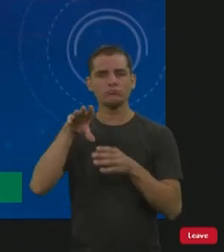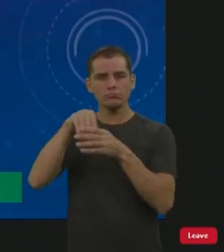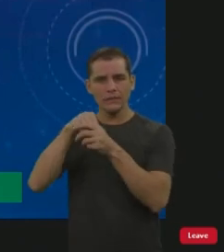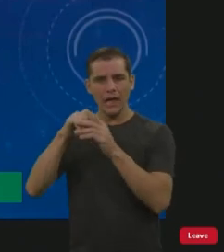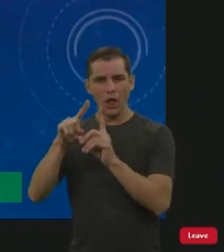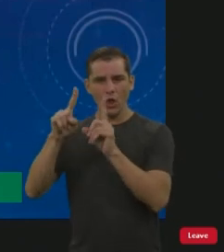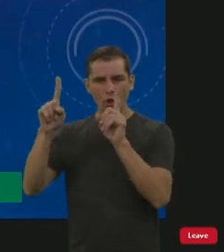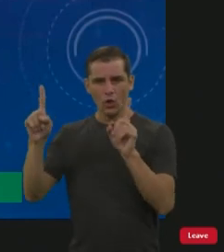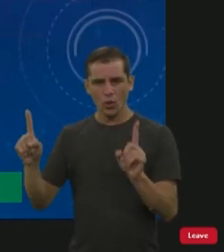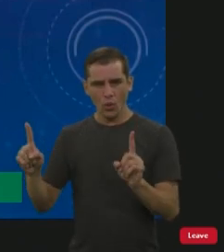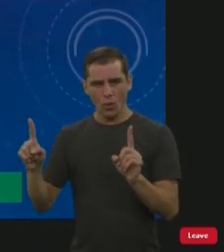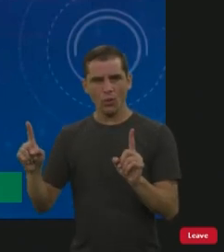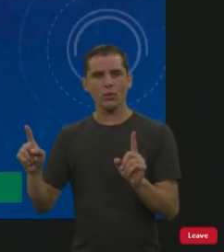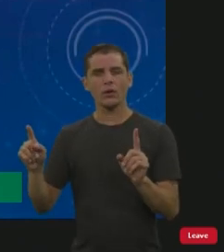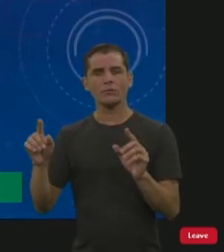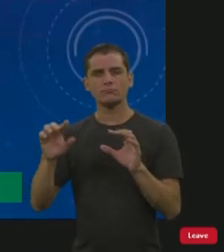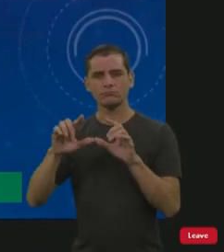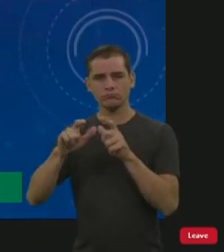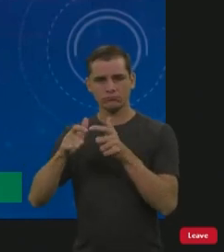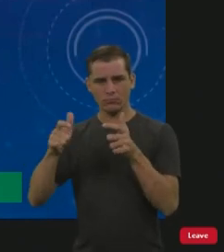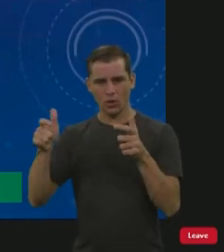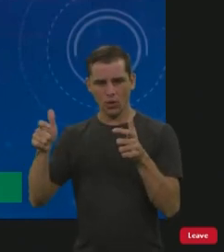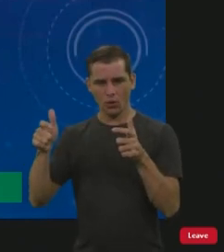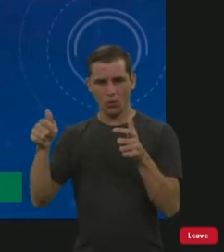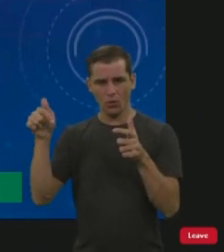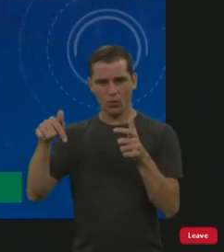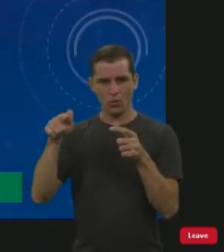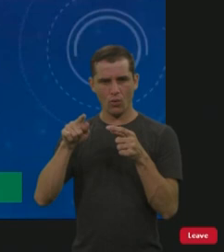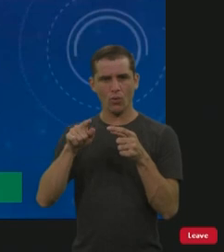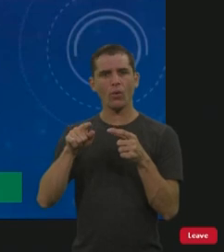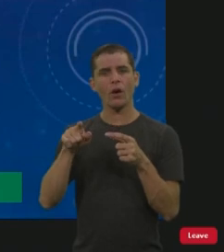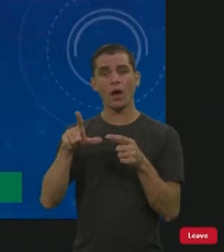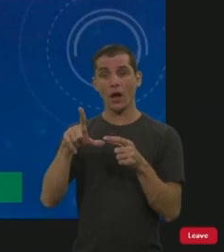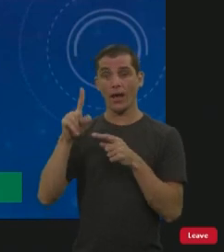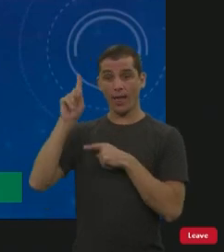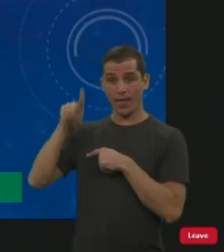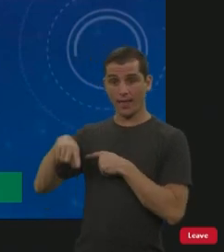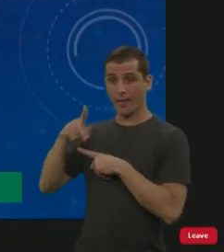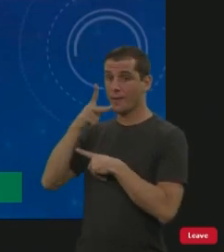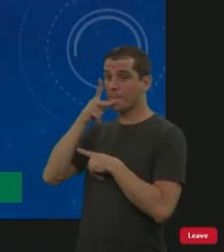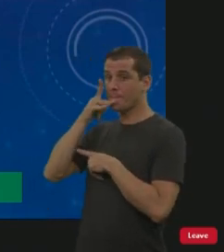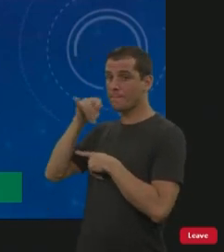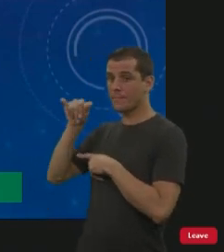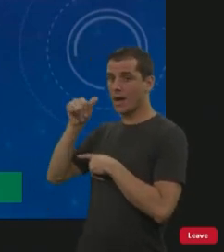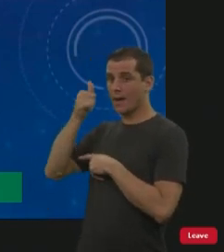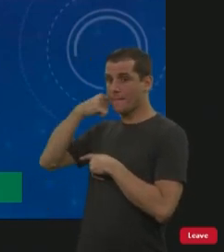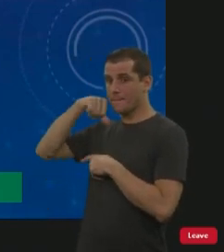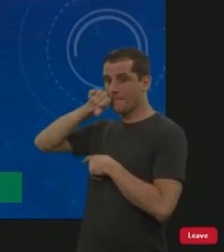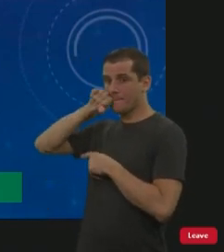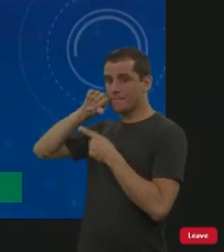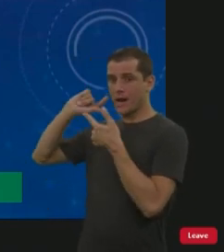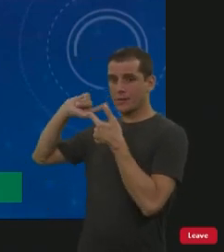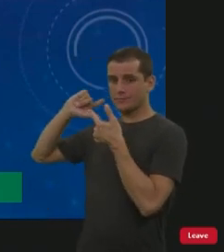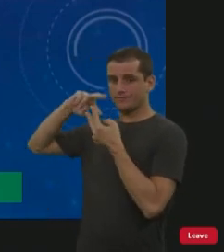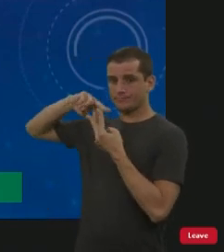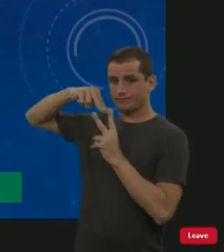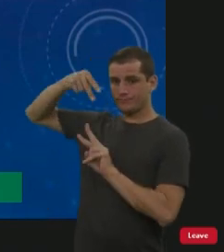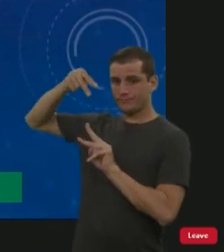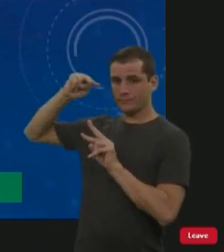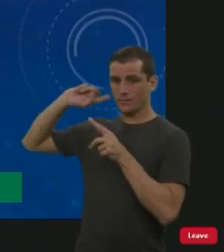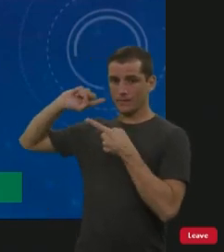que carrega uma alteração no seu DNA, que ele herdou do pai ou da mãe dele, visto que todo o nosso DNA é em duplicata,